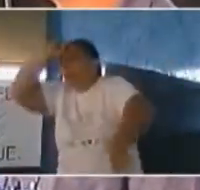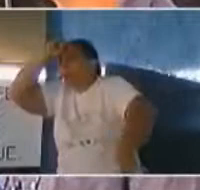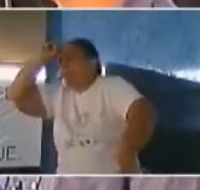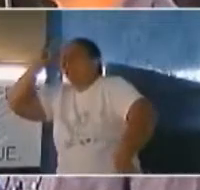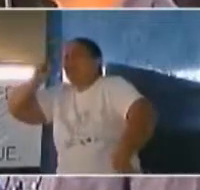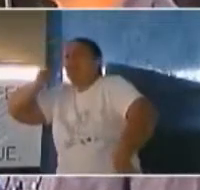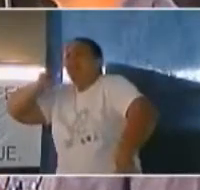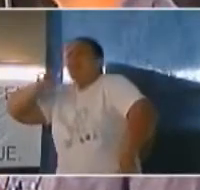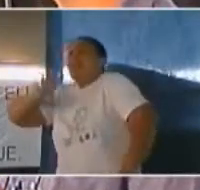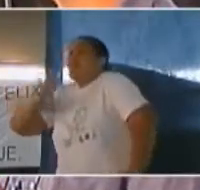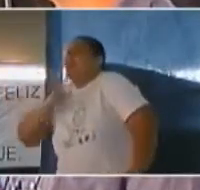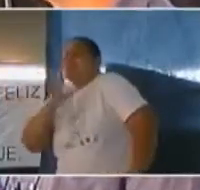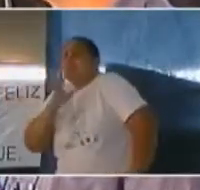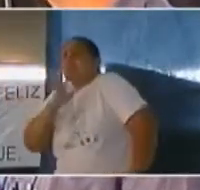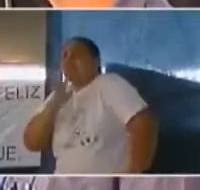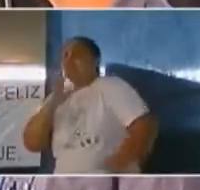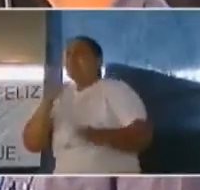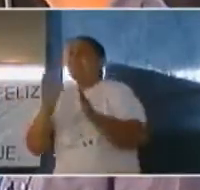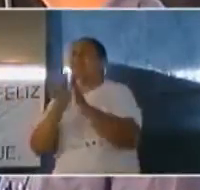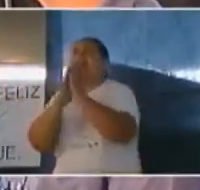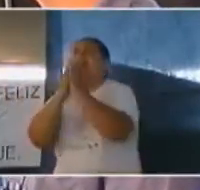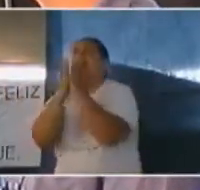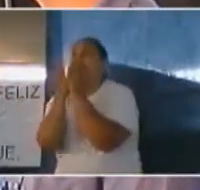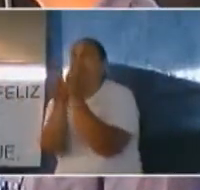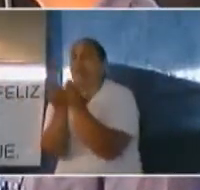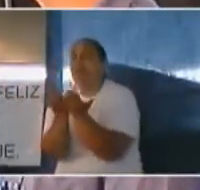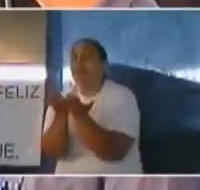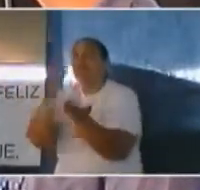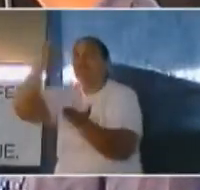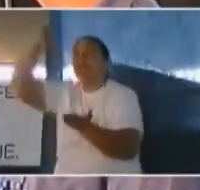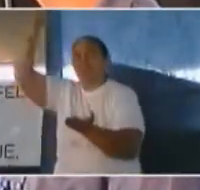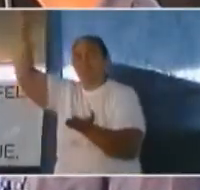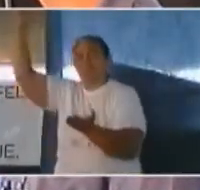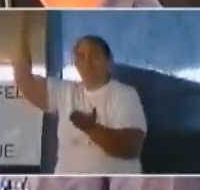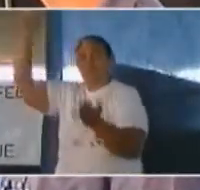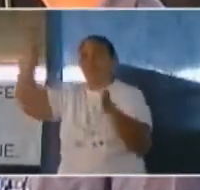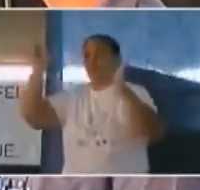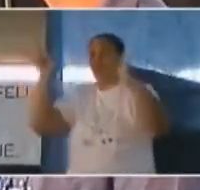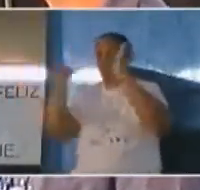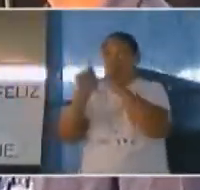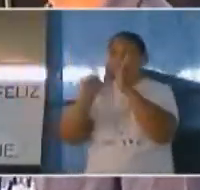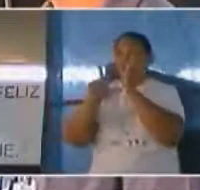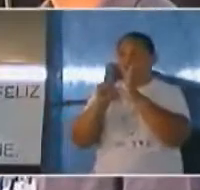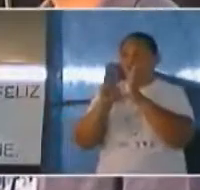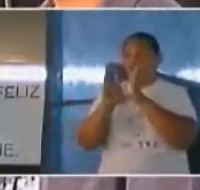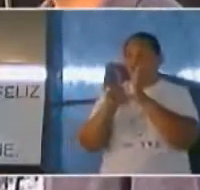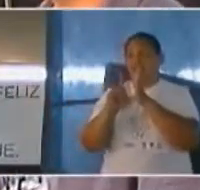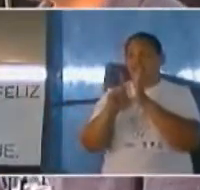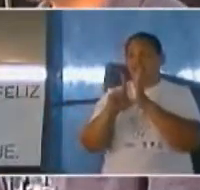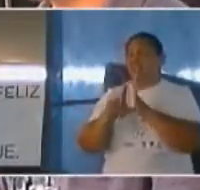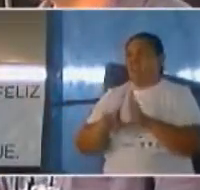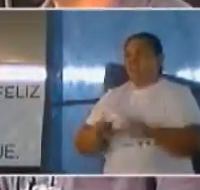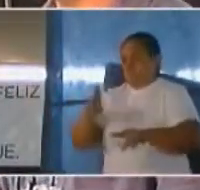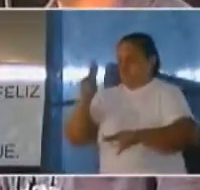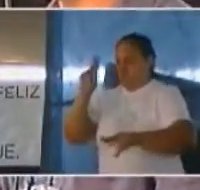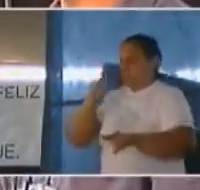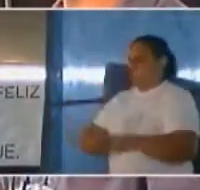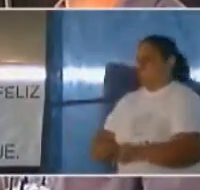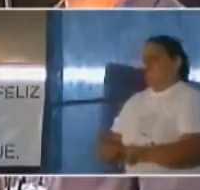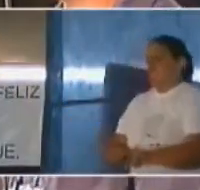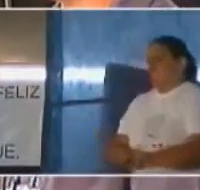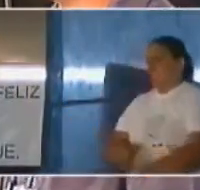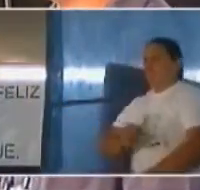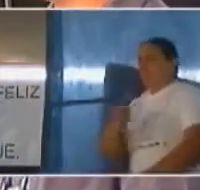Lutero, que surgiu então a nossa religião evangélica, né? Mas é isso, a gente não vai se acomodar, a gente não